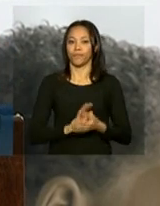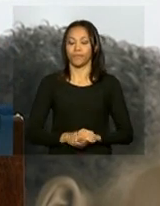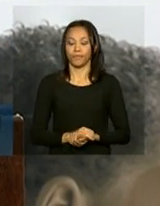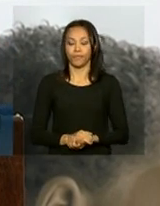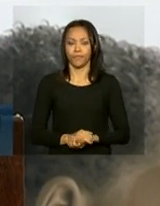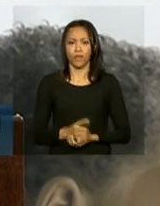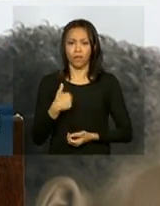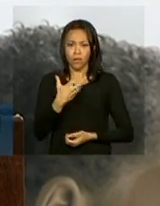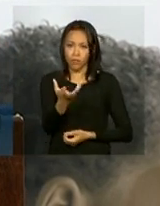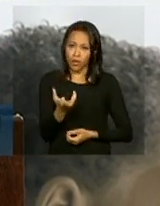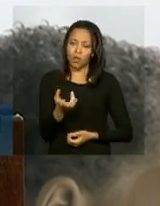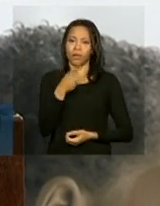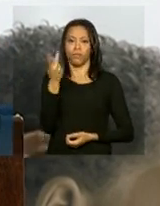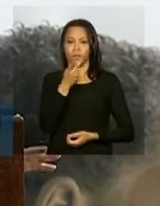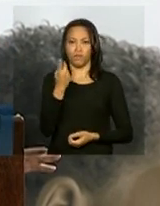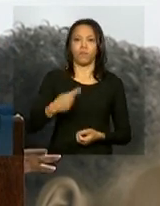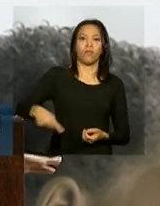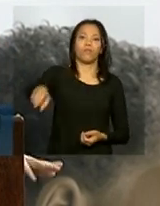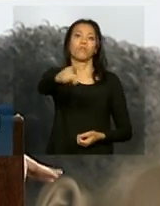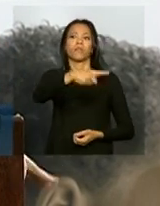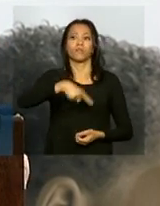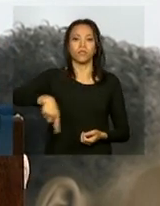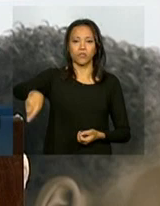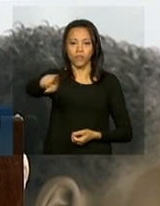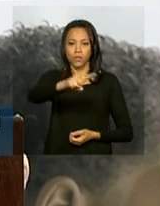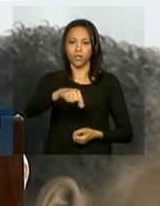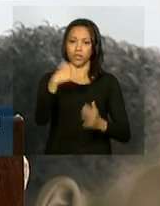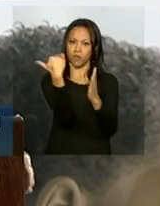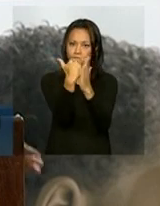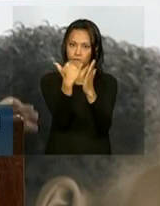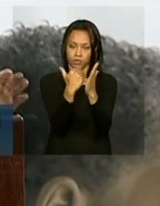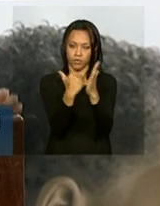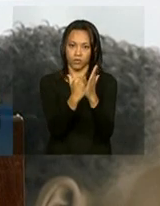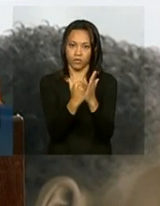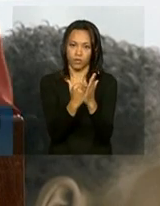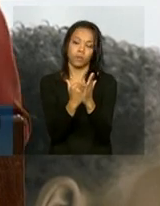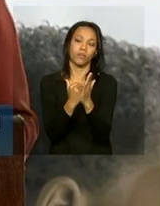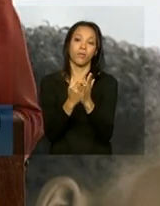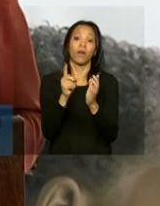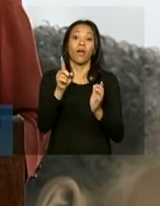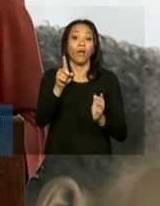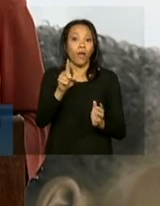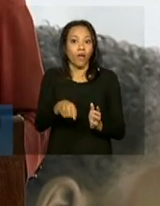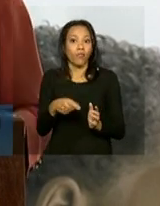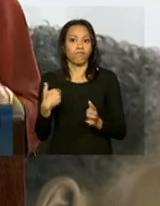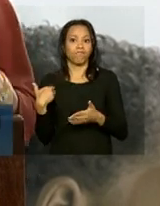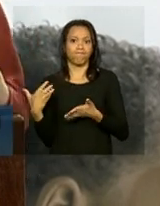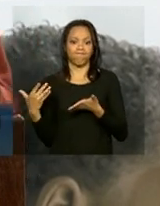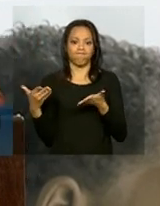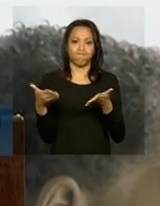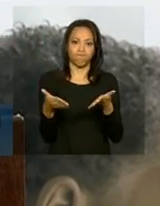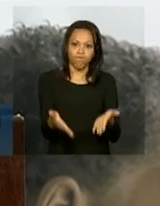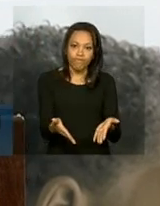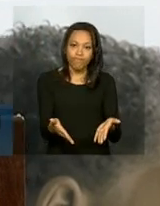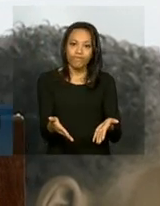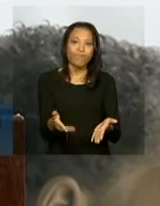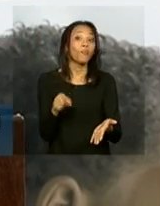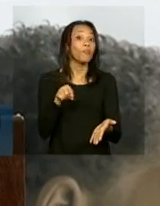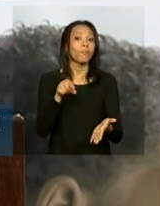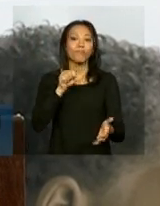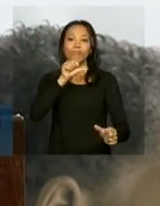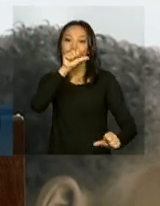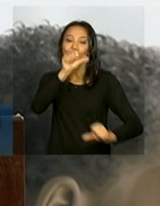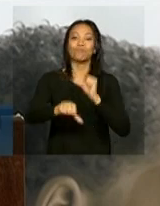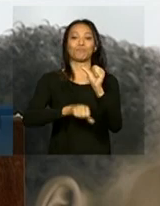E eu queria dizer para vocês que o Mais Médicos veio efetivamente para mudar